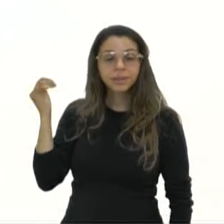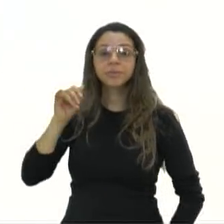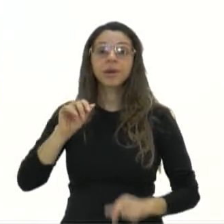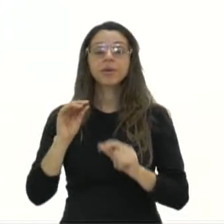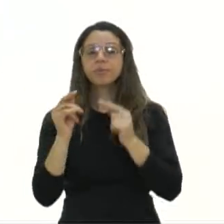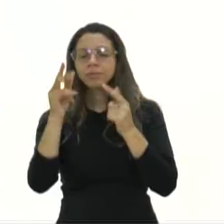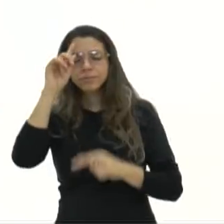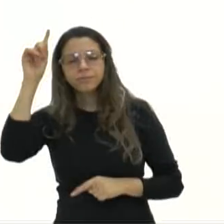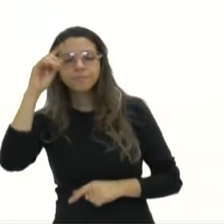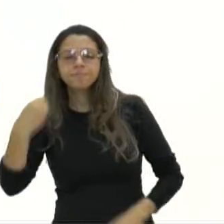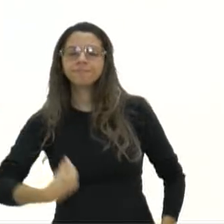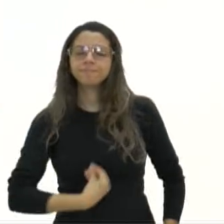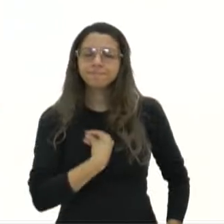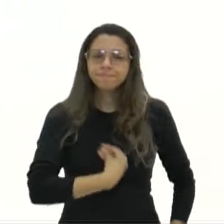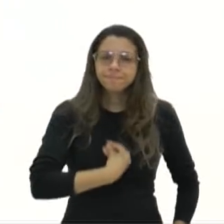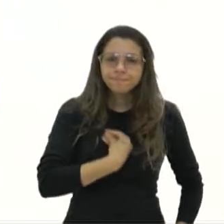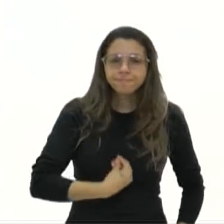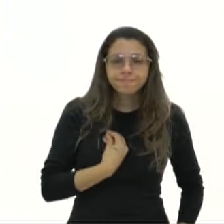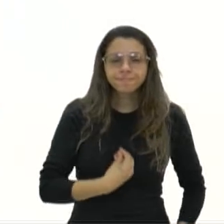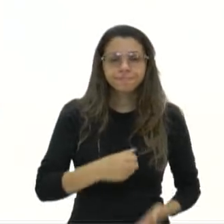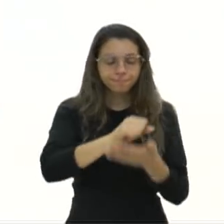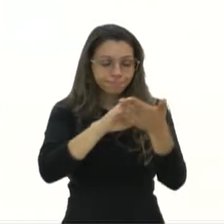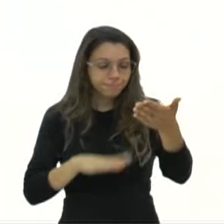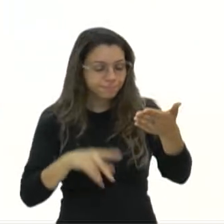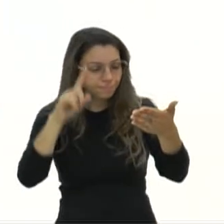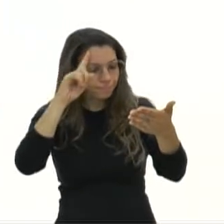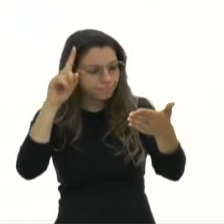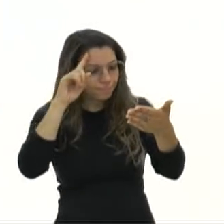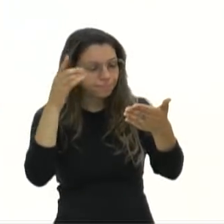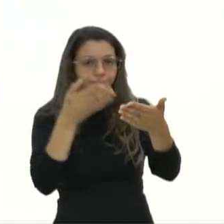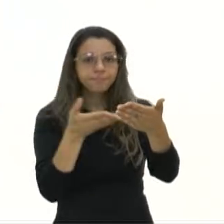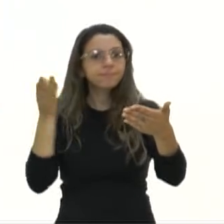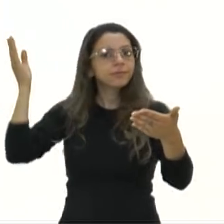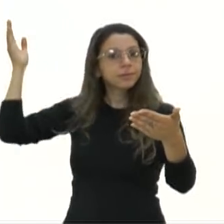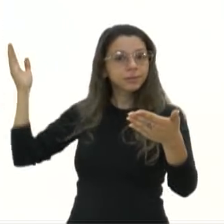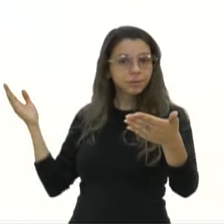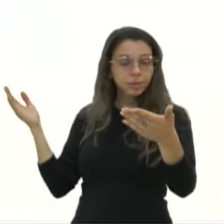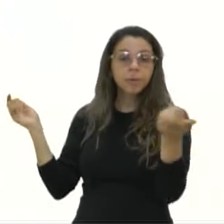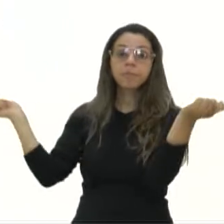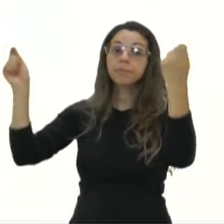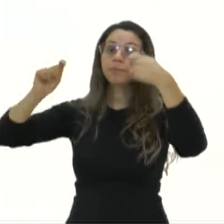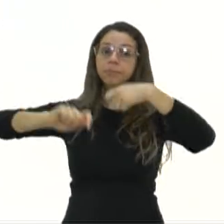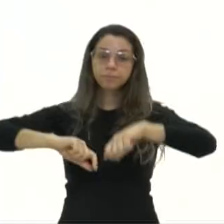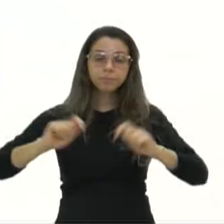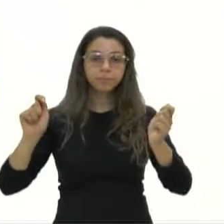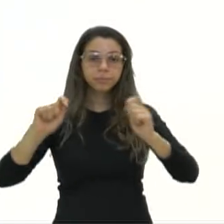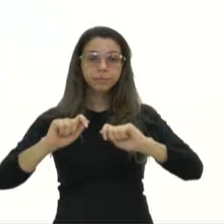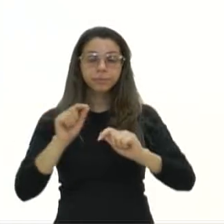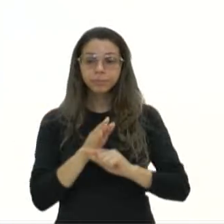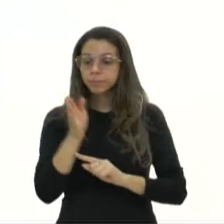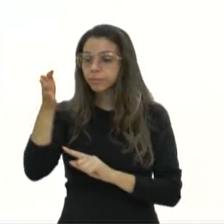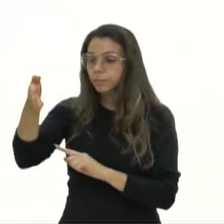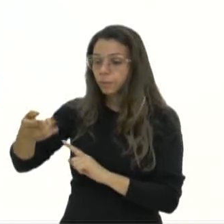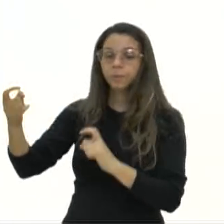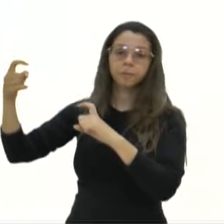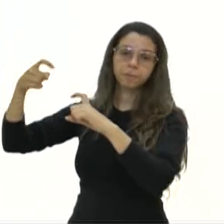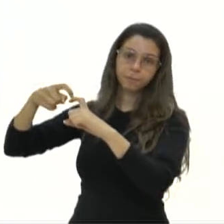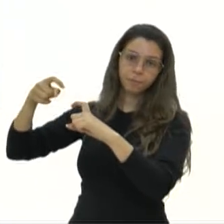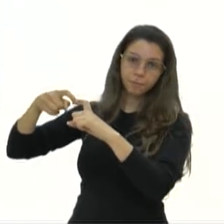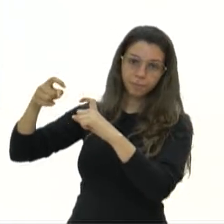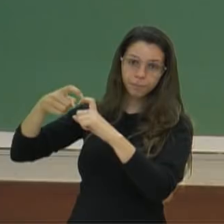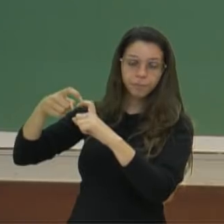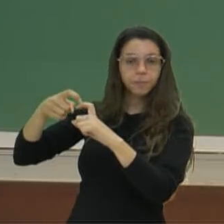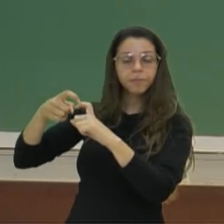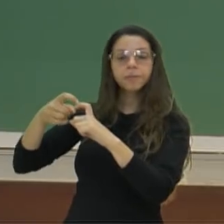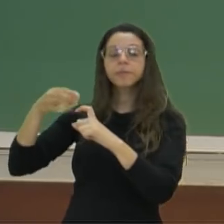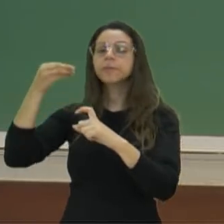viver o dia inteiro fazendo as atividades do cotidiano assim. Por isso, precisamos ir no oftalmologista,